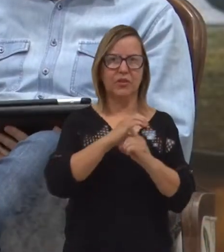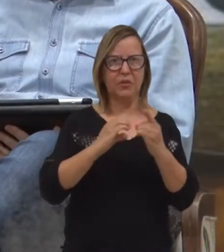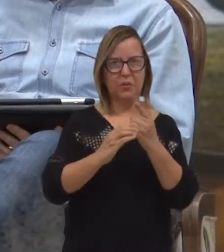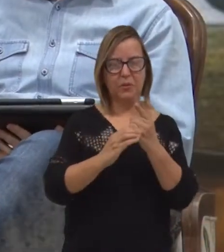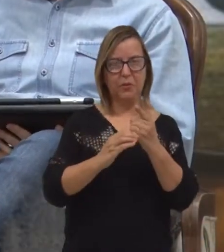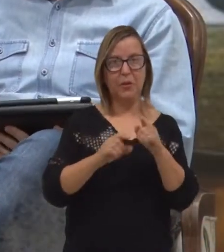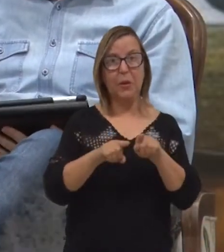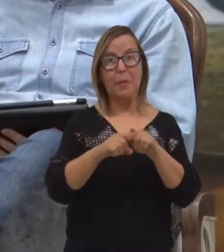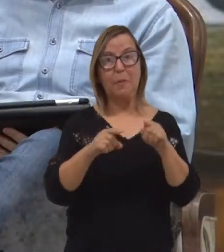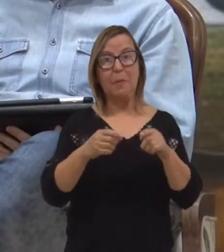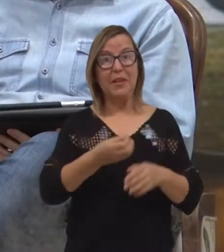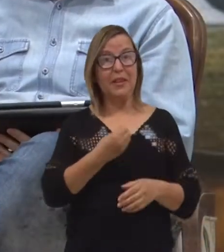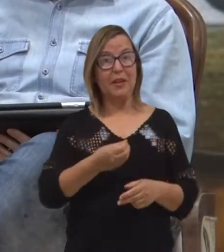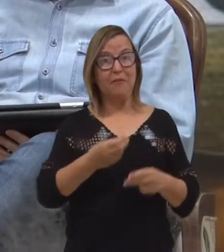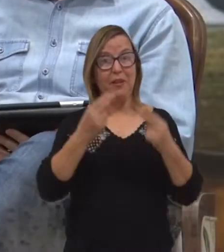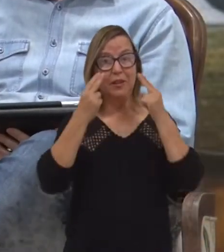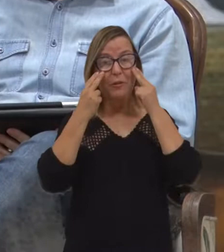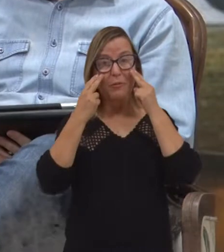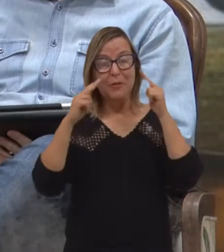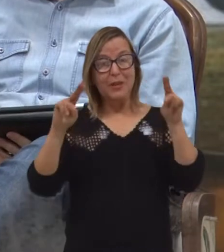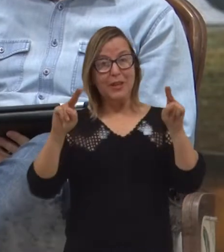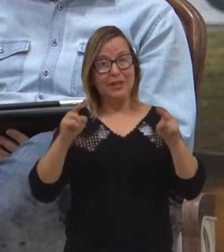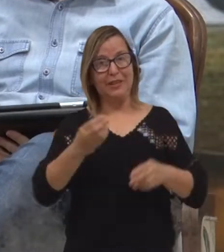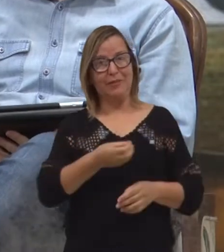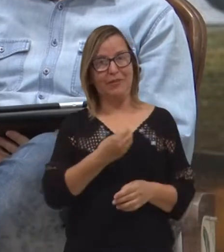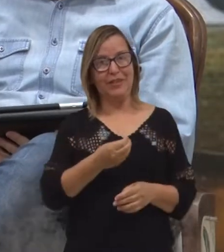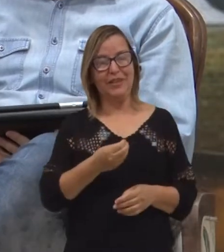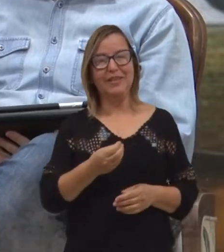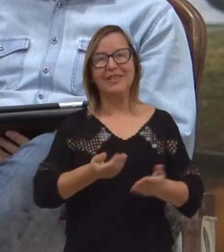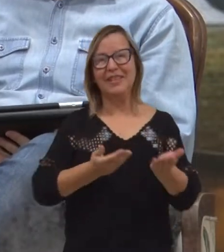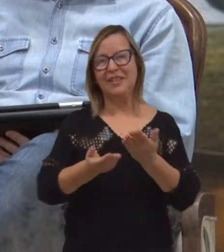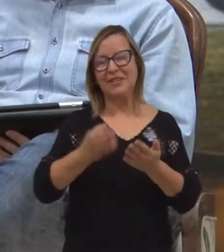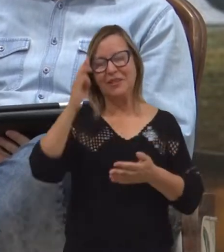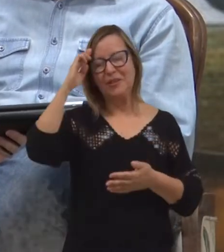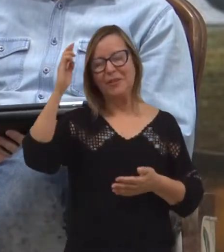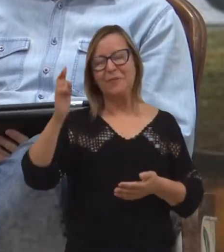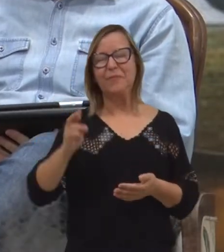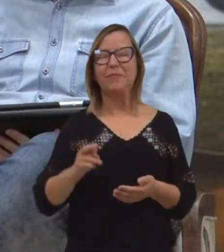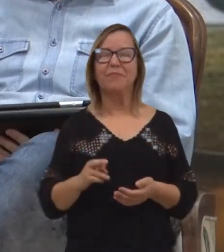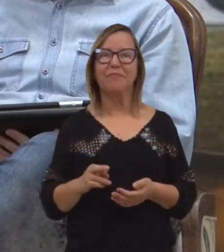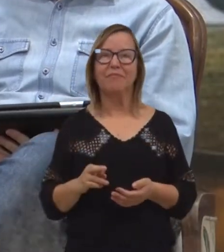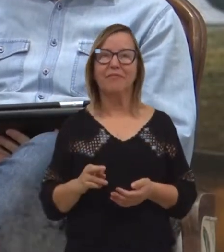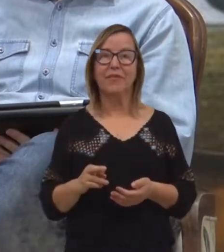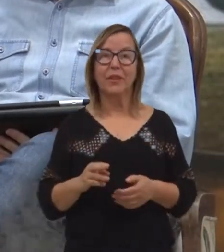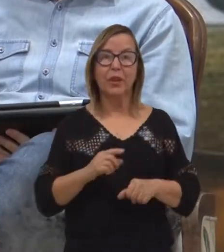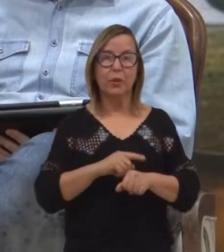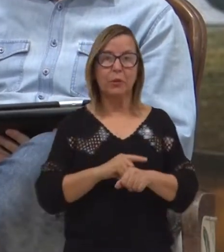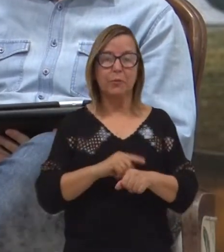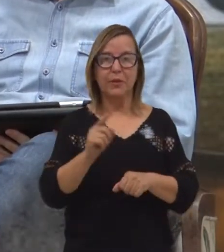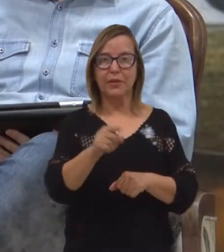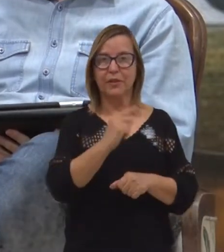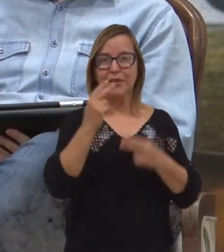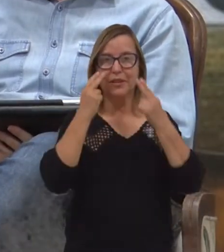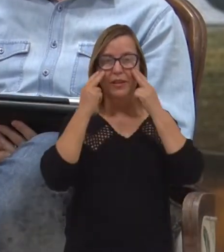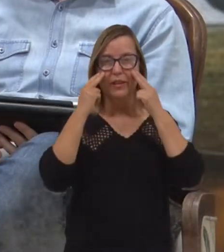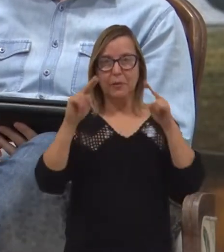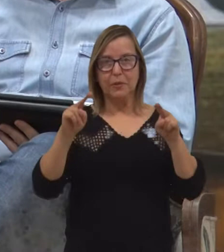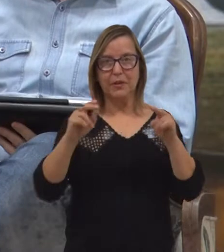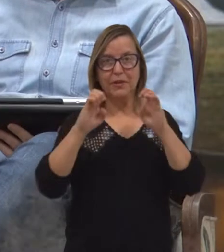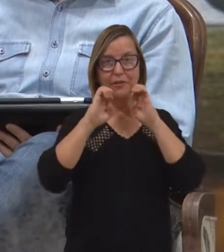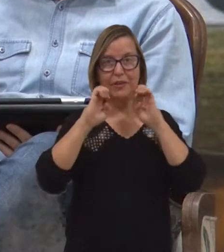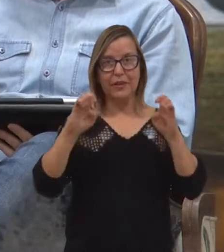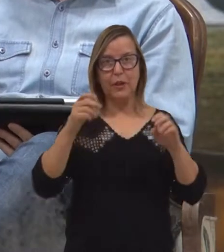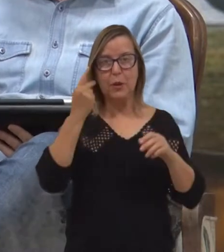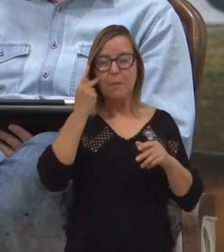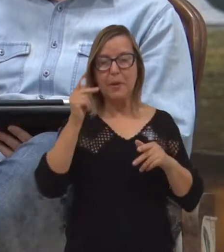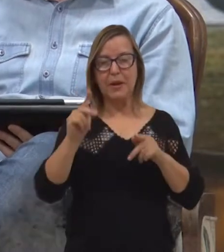de serviço ao Senhor. Acredito também, Eric, que quando a gente testemunha do Evangelho de Cristo a outras pessoas, nós